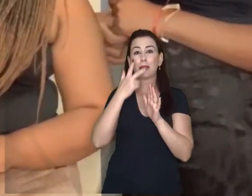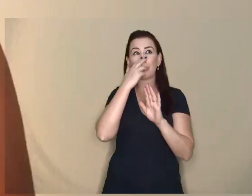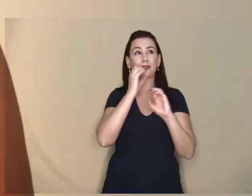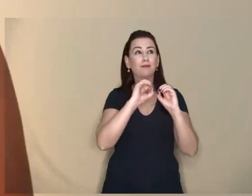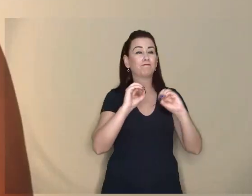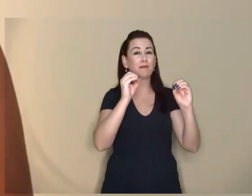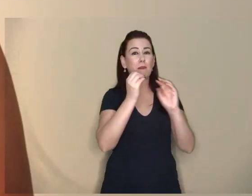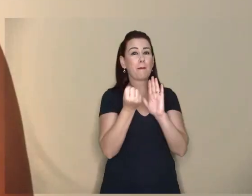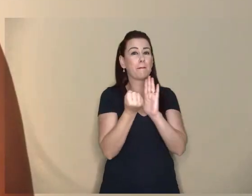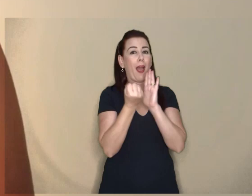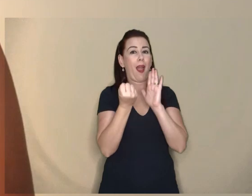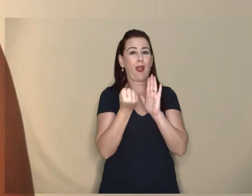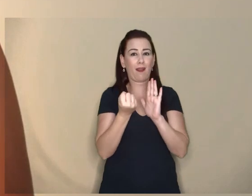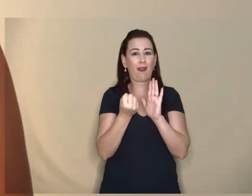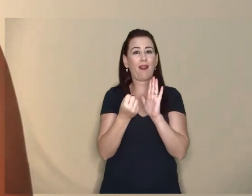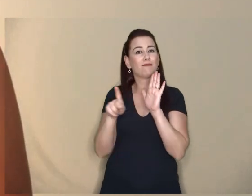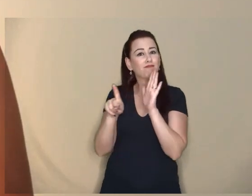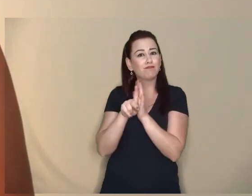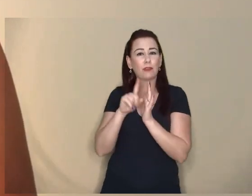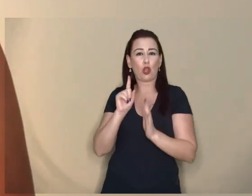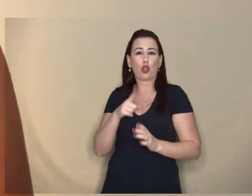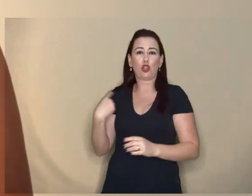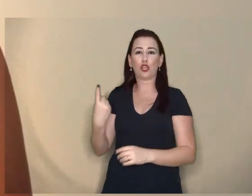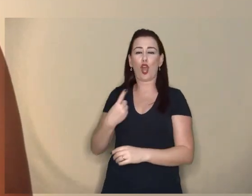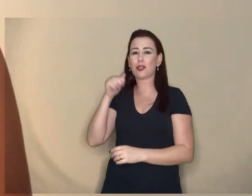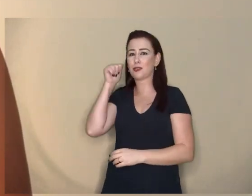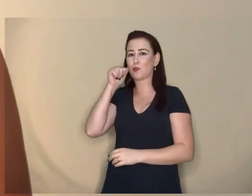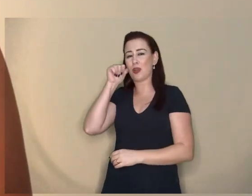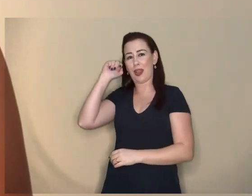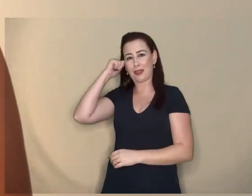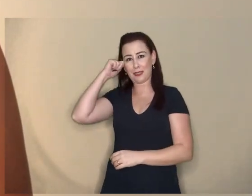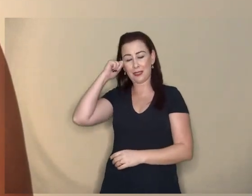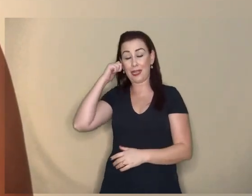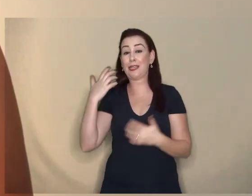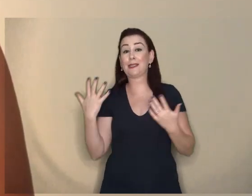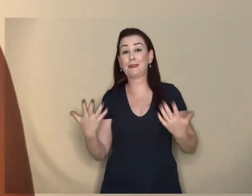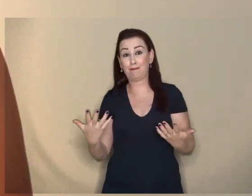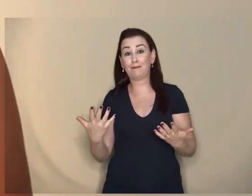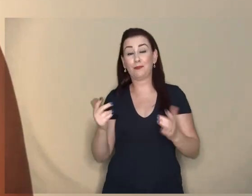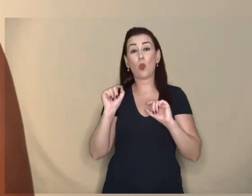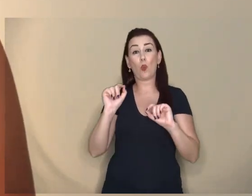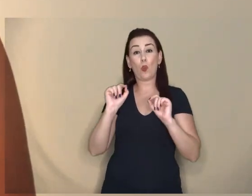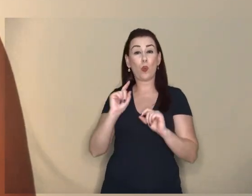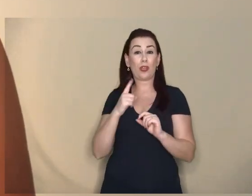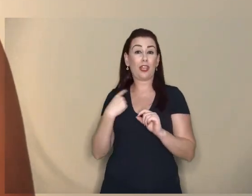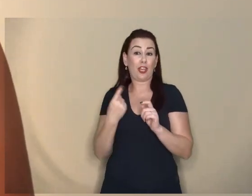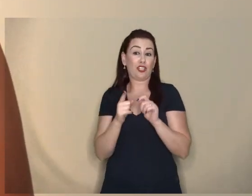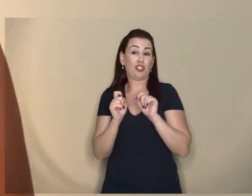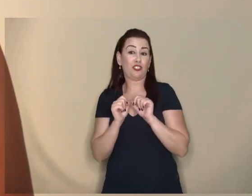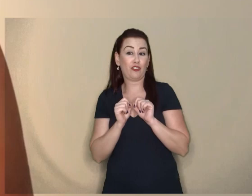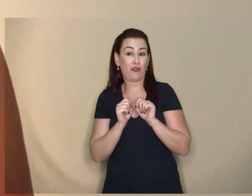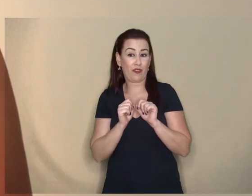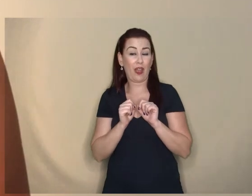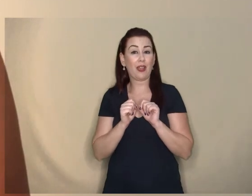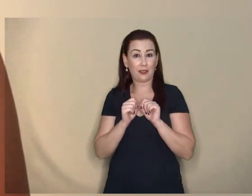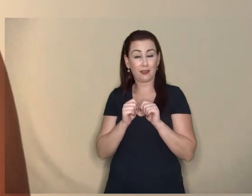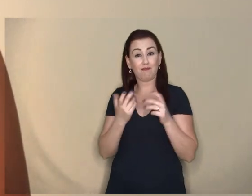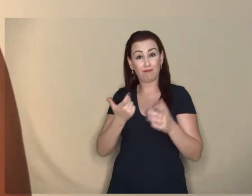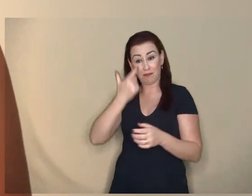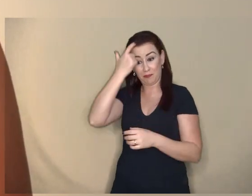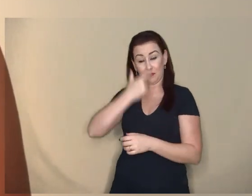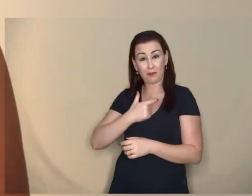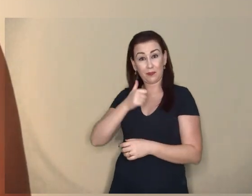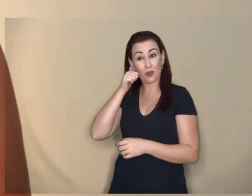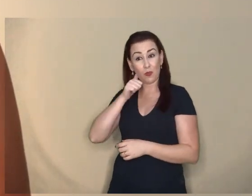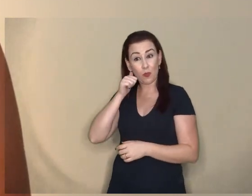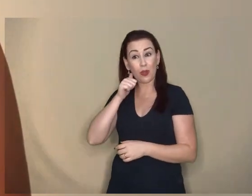disso? E como mulher, a primeira coisa que eu preciso fazer é me conhecer, saber o que eu quero pra mim e o que eu vou fazer pra conquistar os